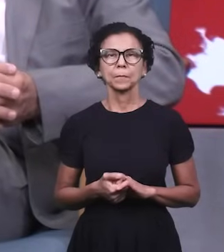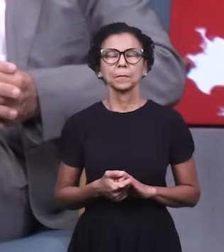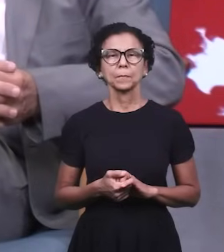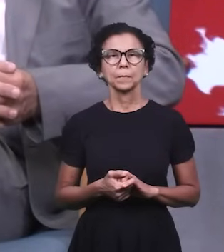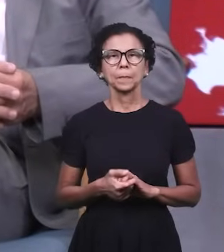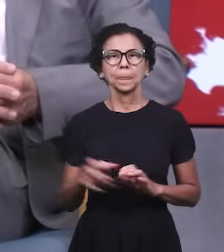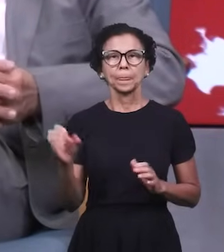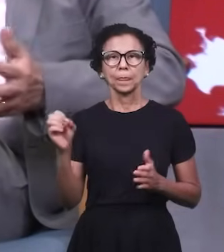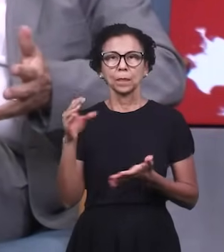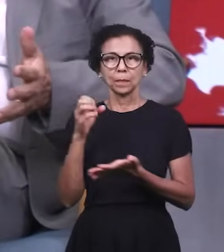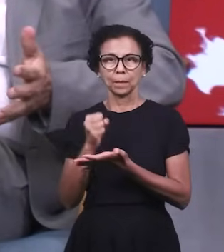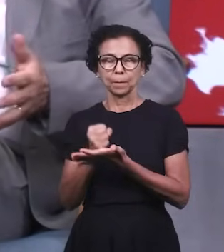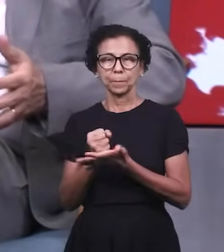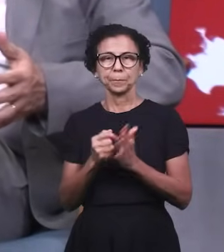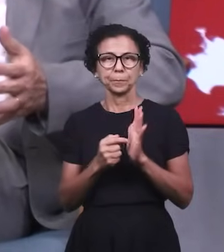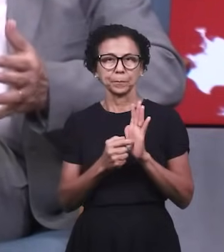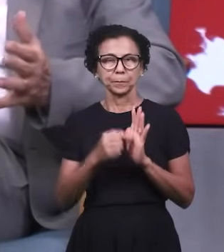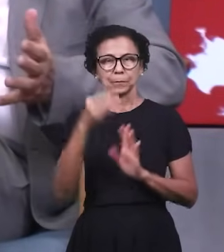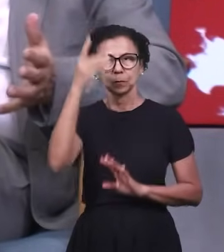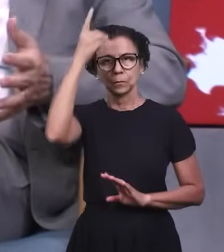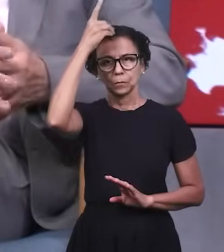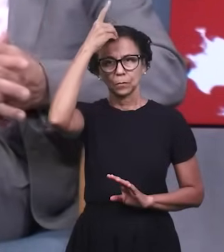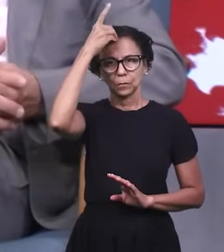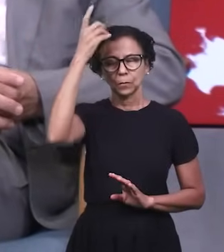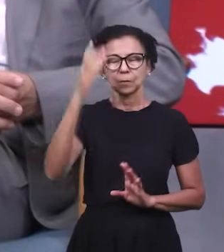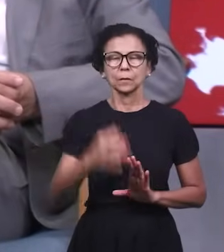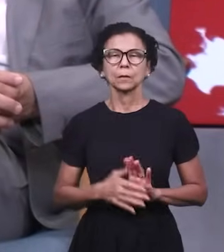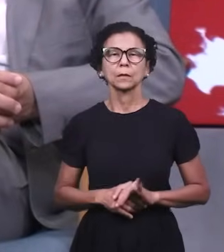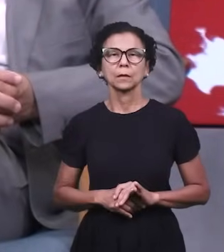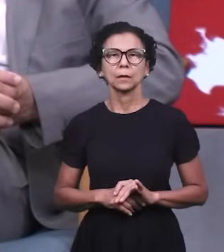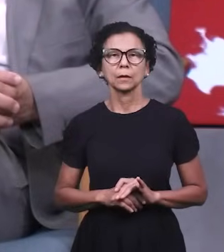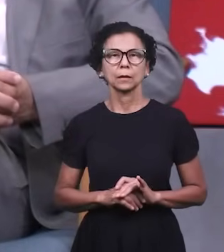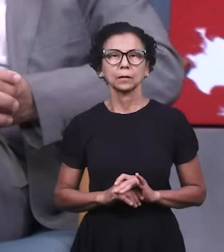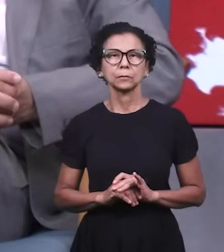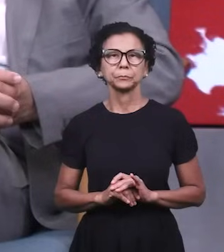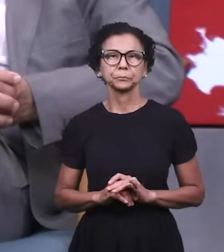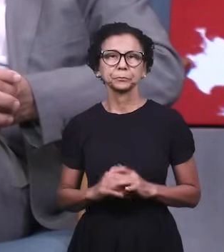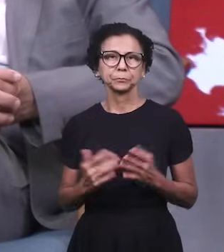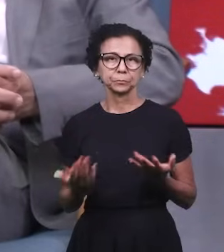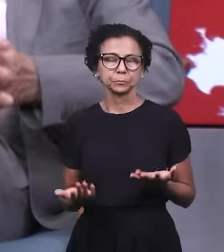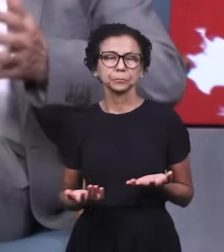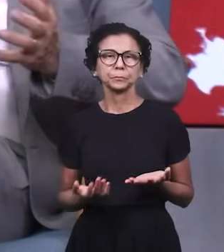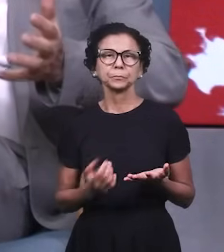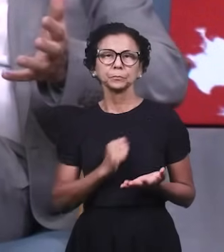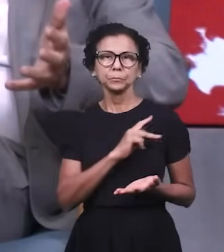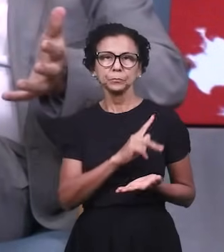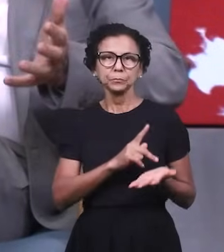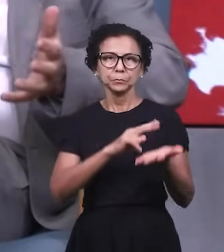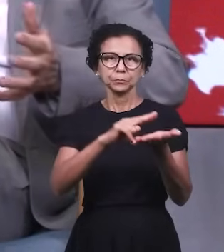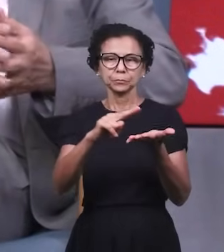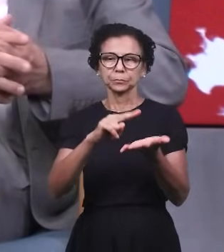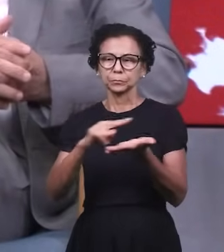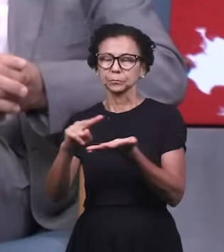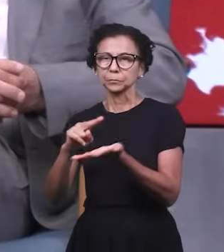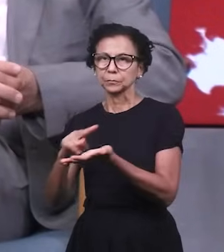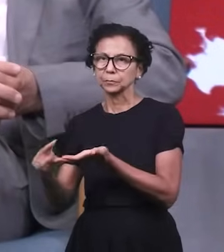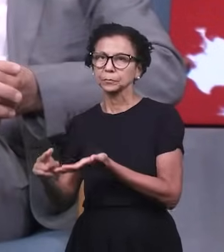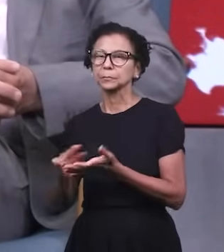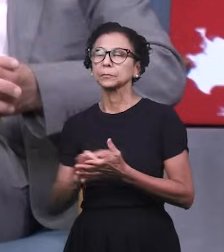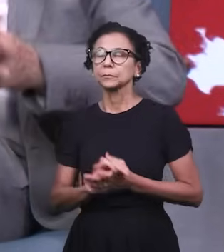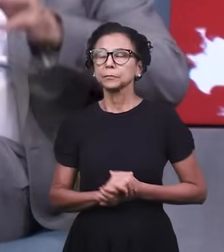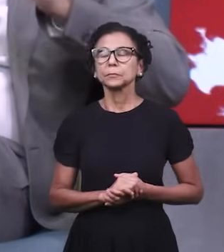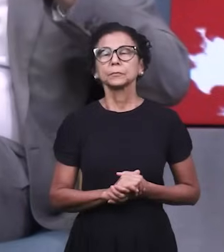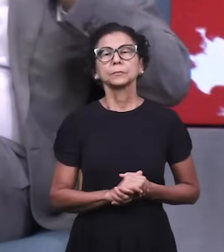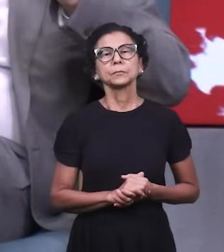Novo Testamento, em especial nas cartas do apóstolo Paulo, são operações do Espírito